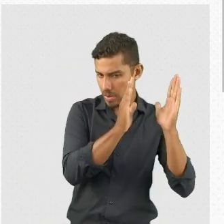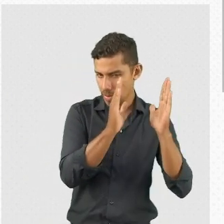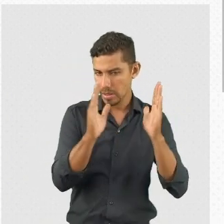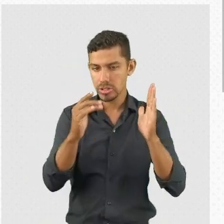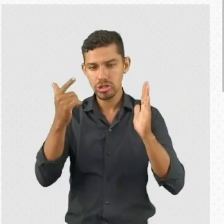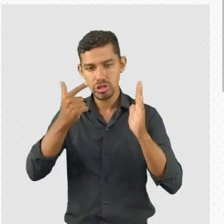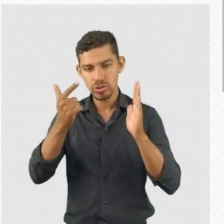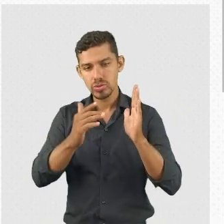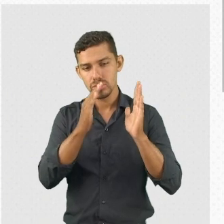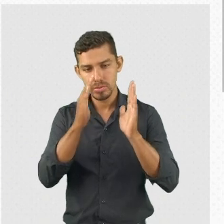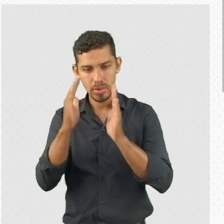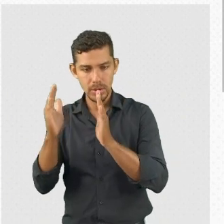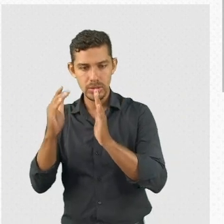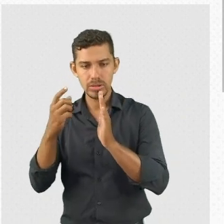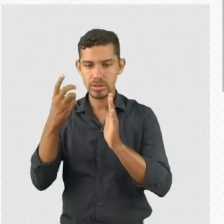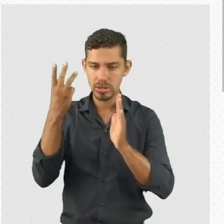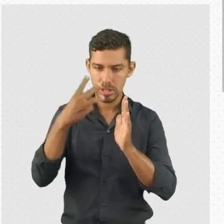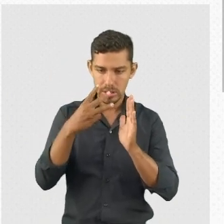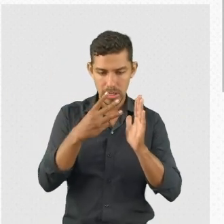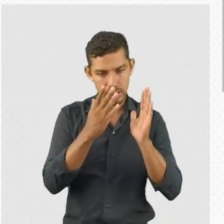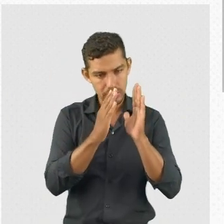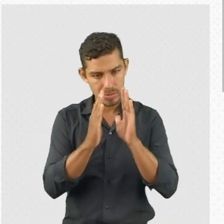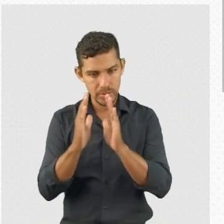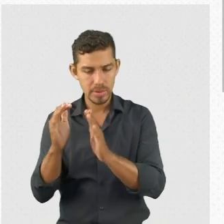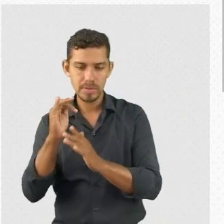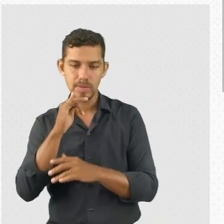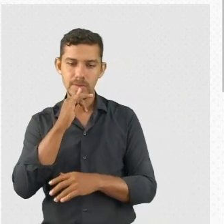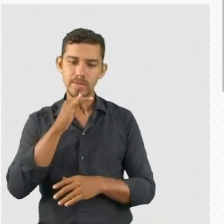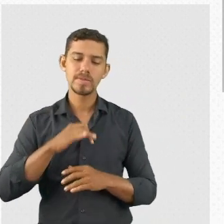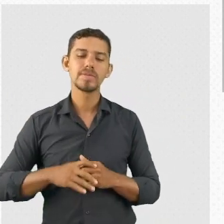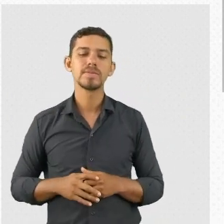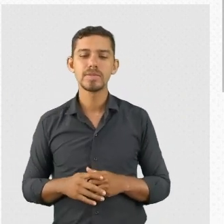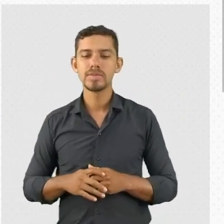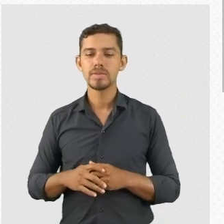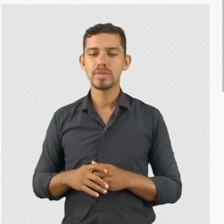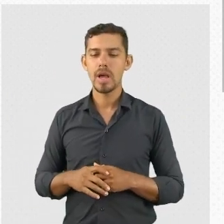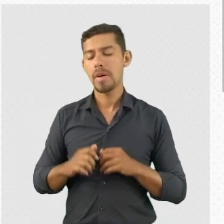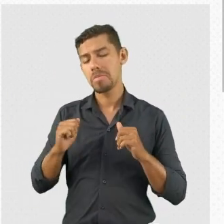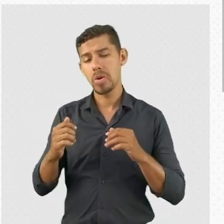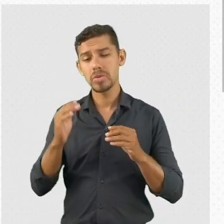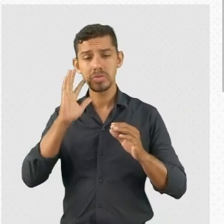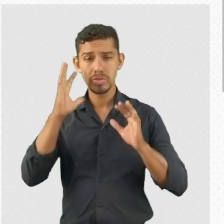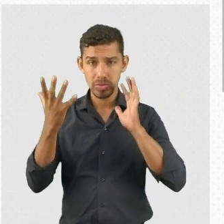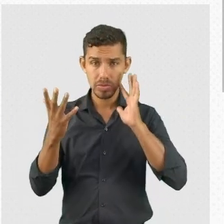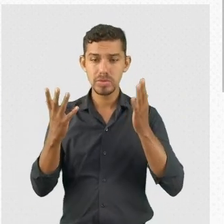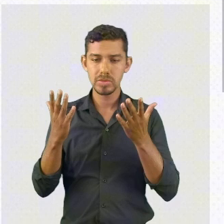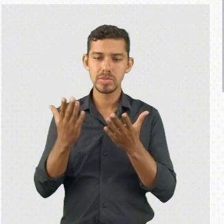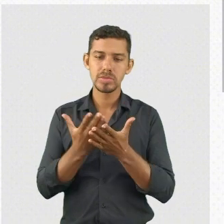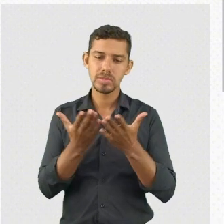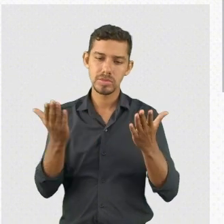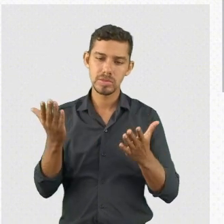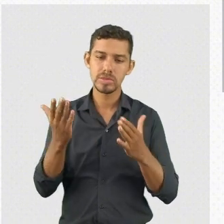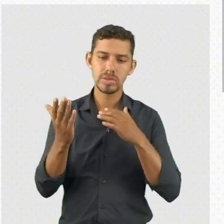coisa. Segundo, outra ação. E assim, a receita pode se estruturar. Mas não